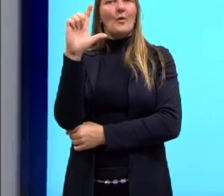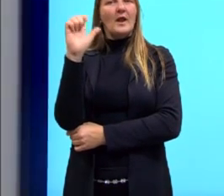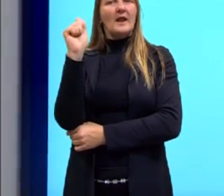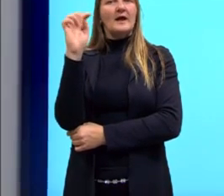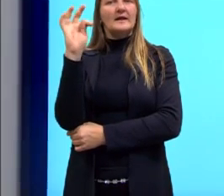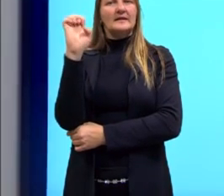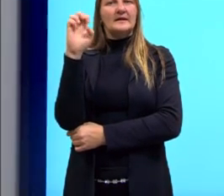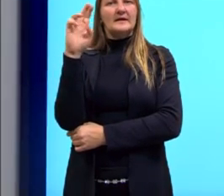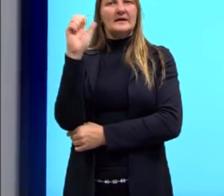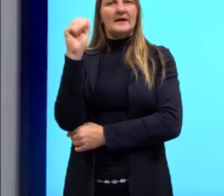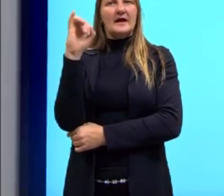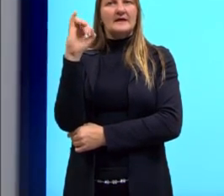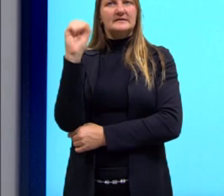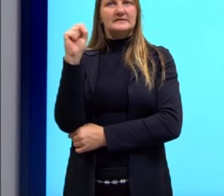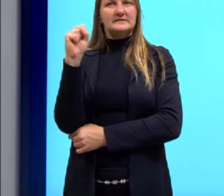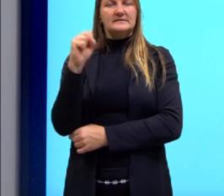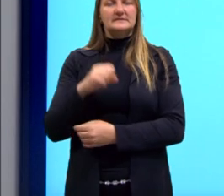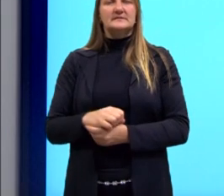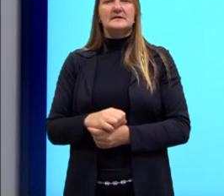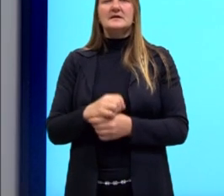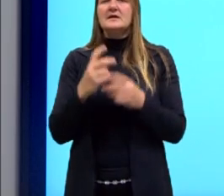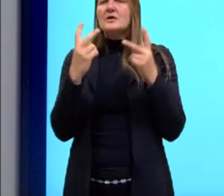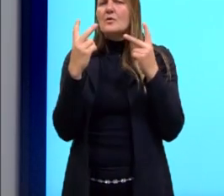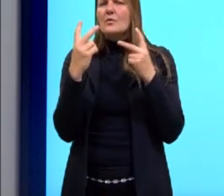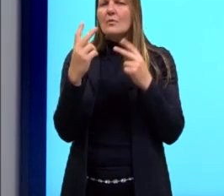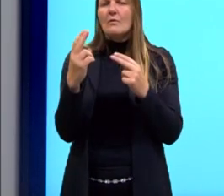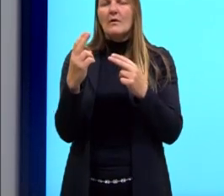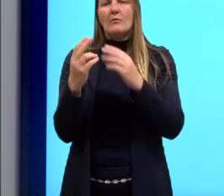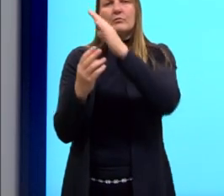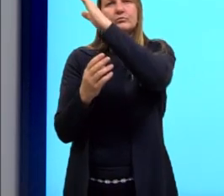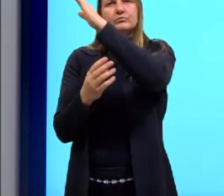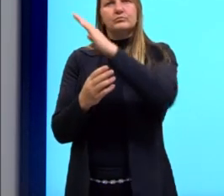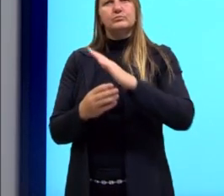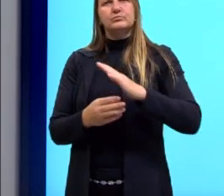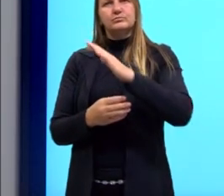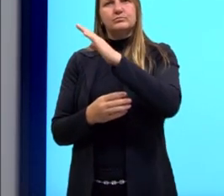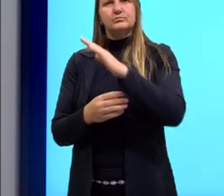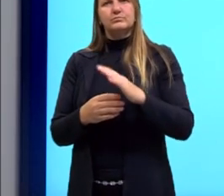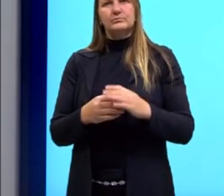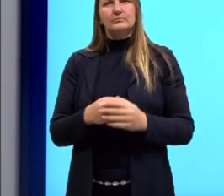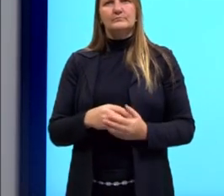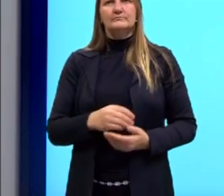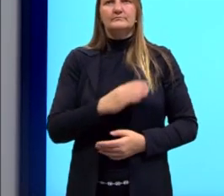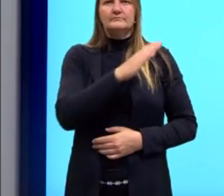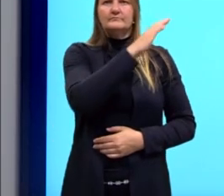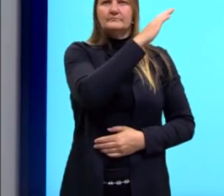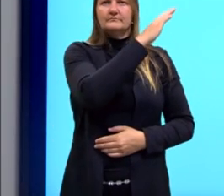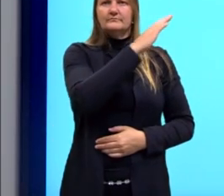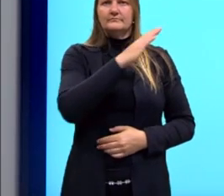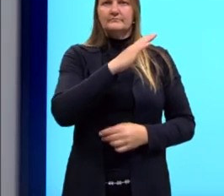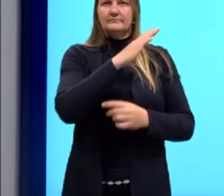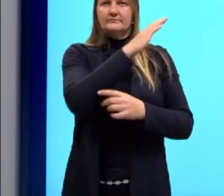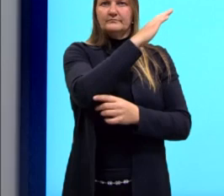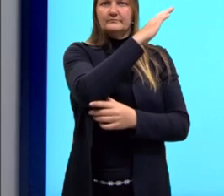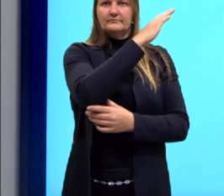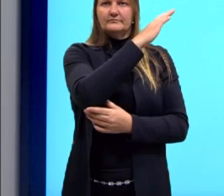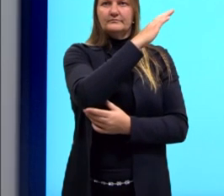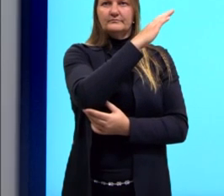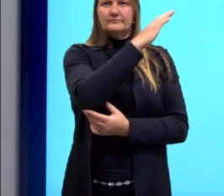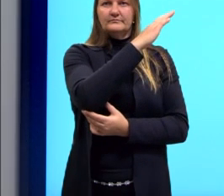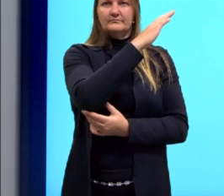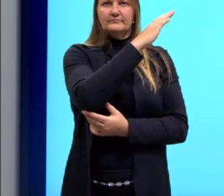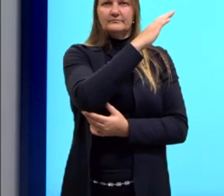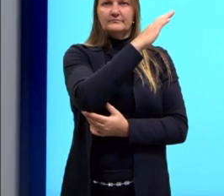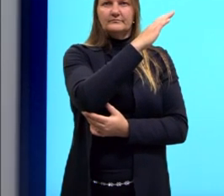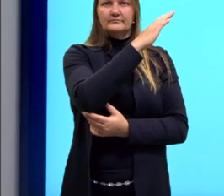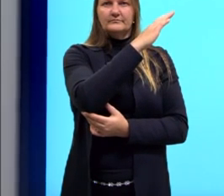aqueles que estão no mesmo lado em relação a paralela nascemos então lados alternados E Agora